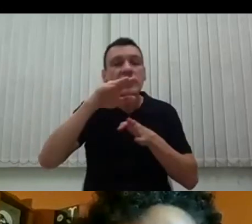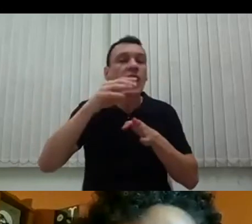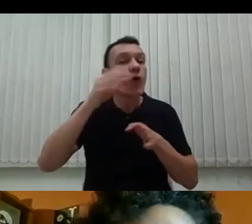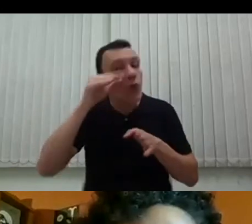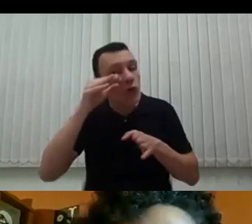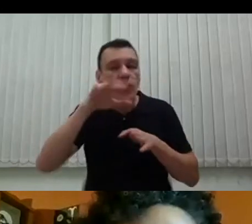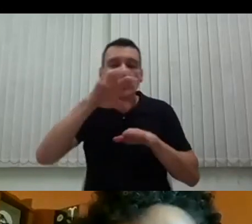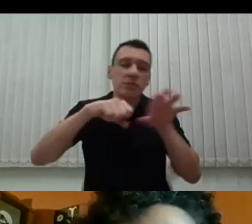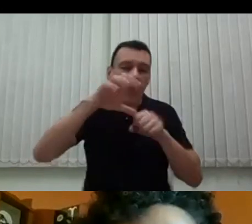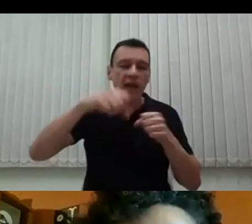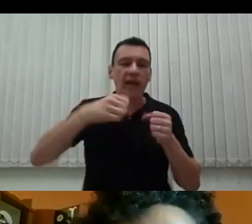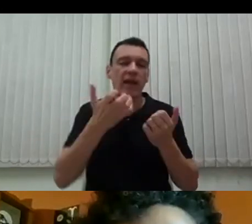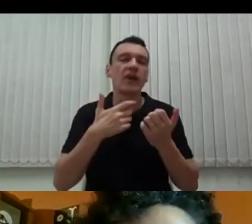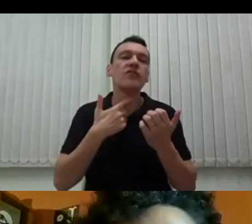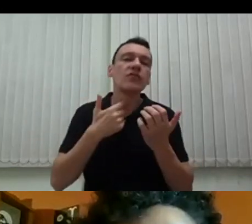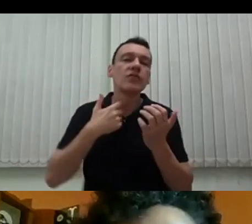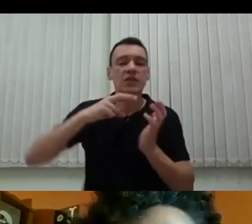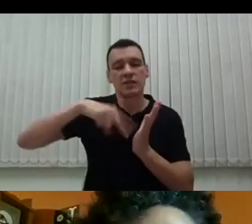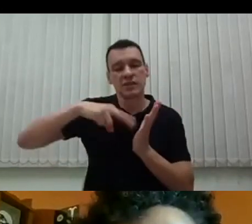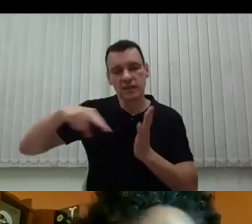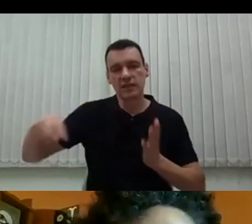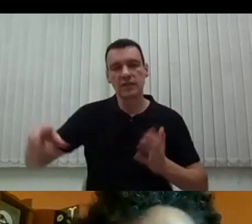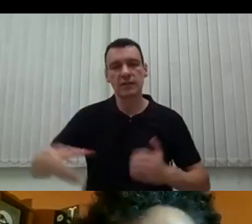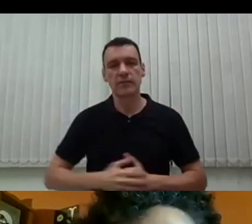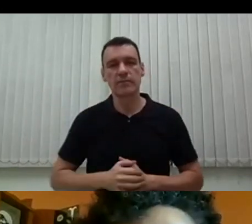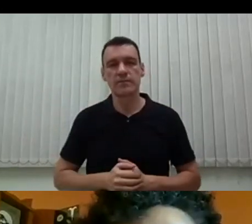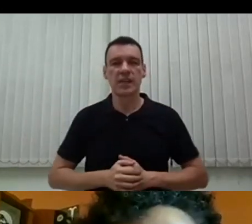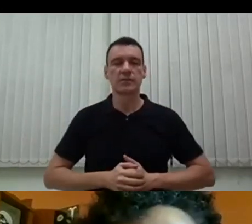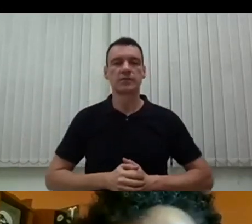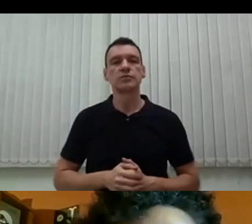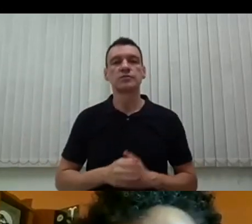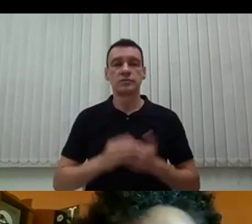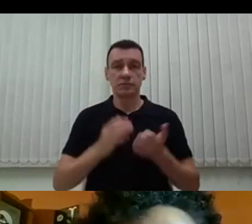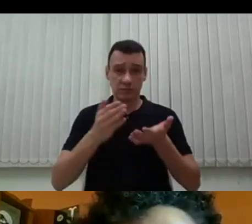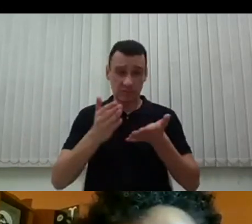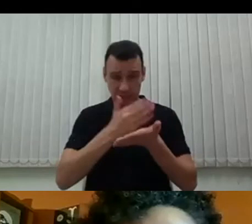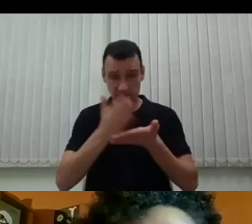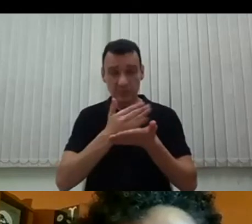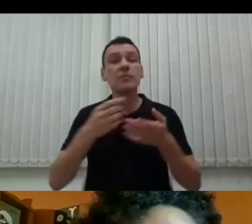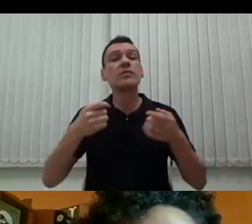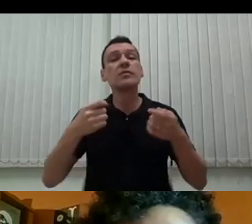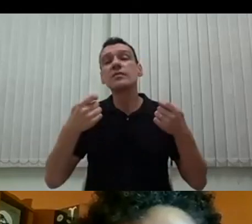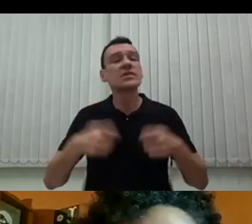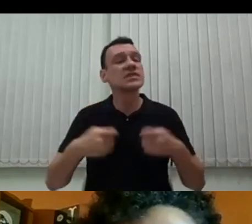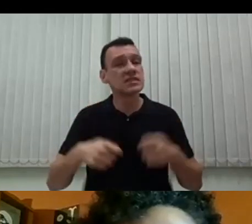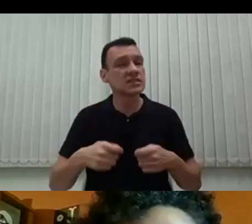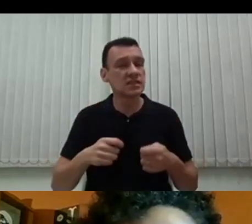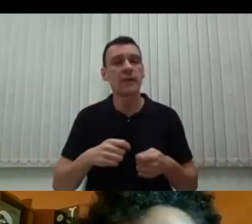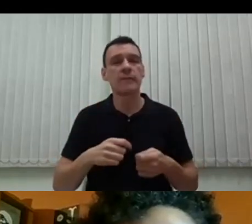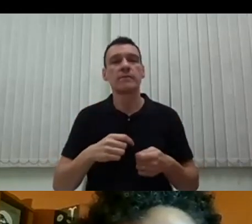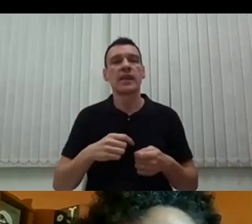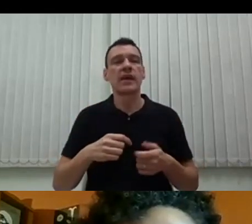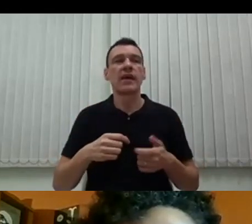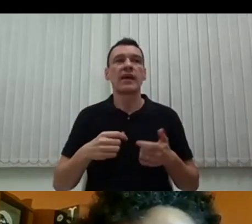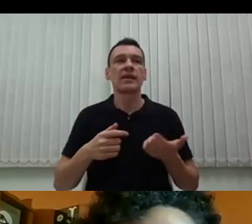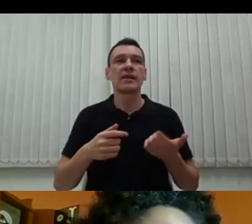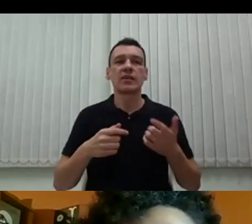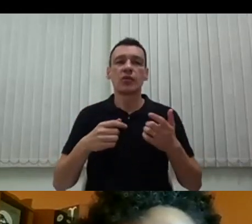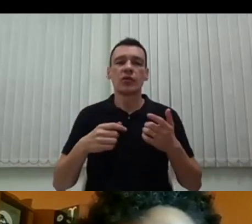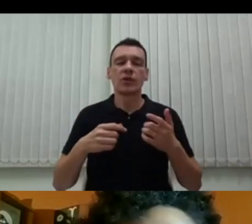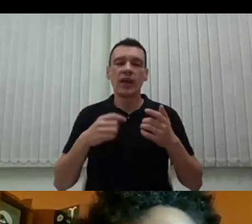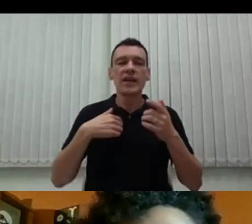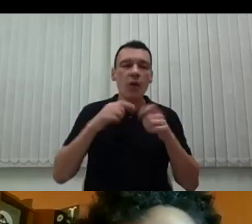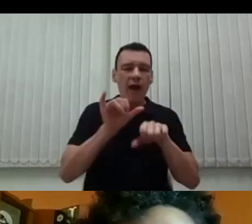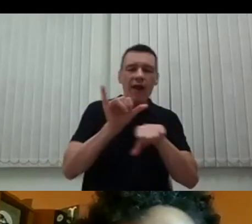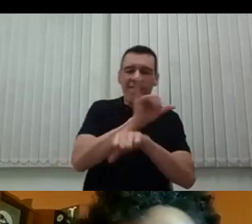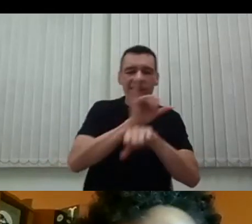90, a biblioteca ela precisa ser uma casa de invenção, né? Uma casa de invenção, não só disponibilizar a informação,